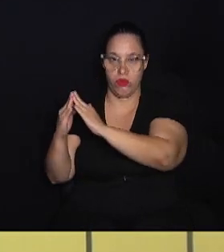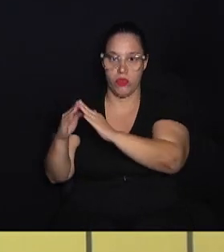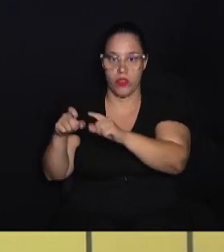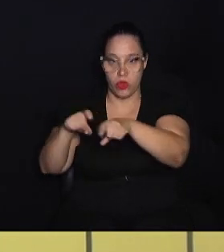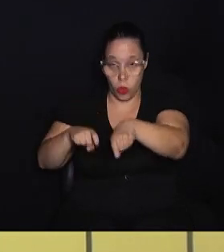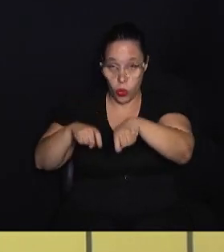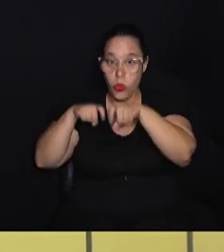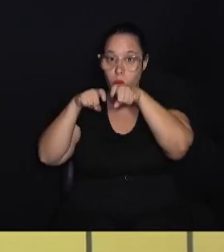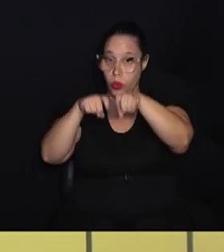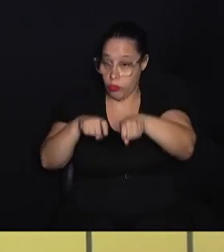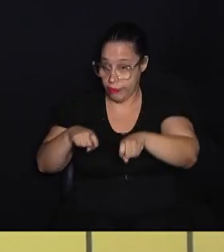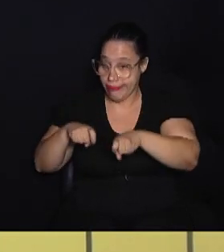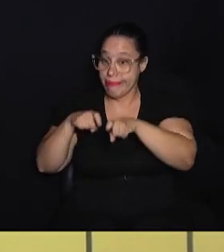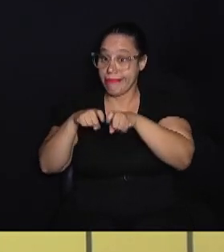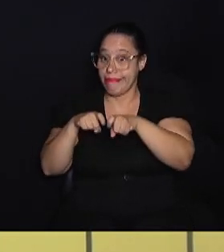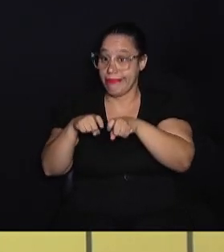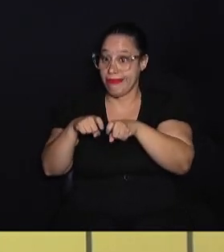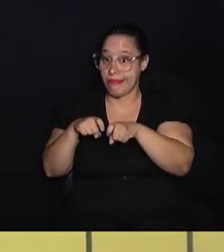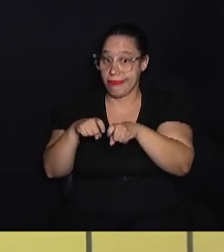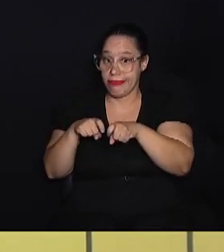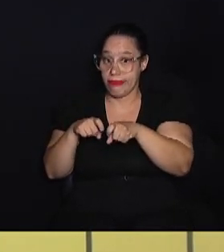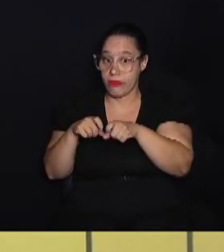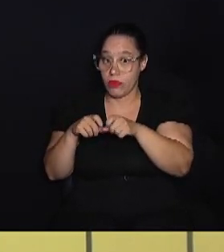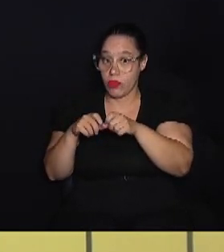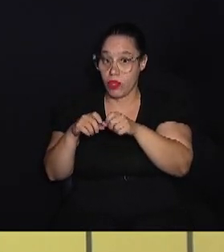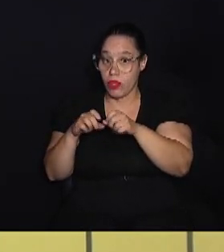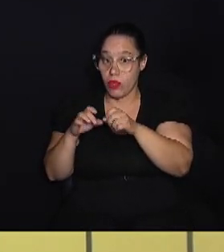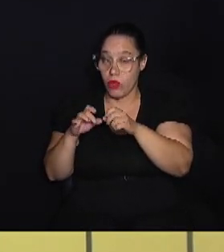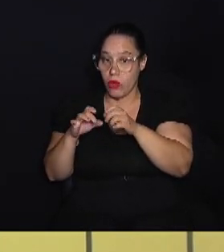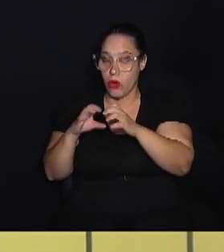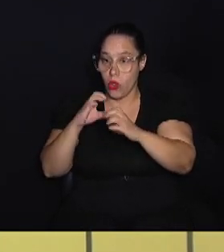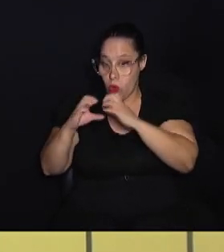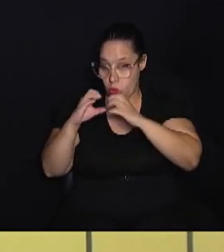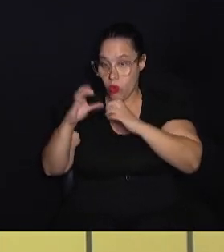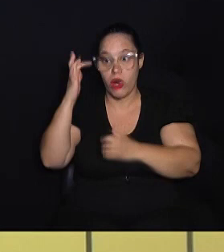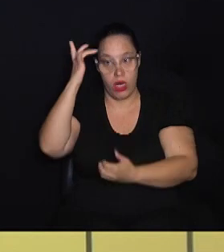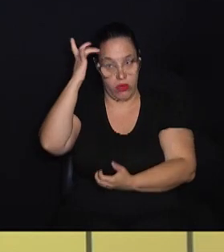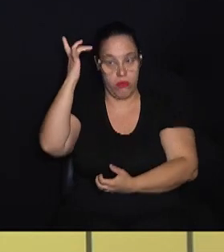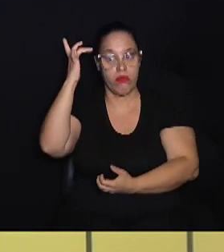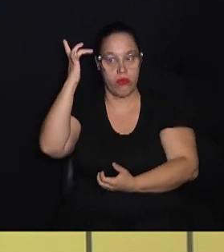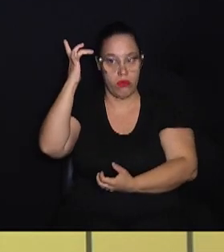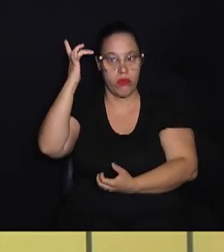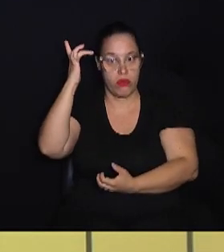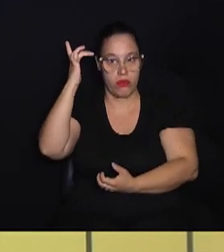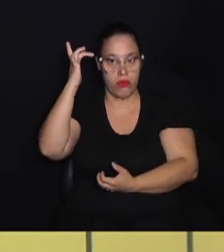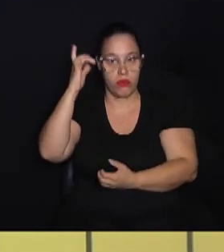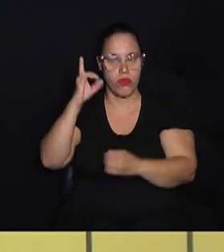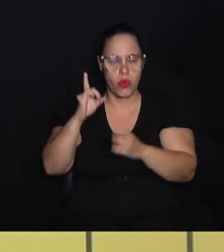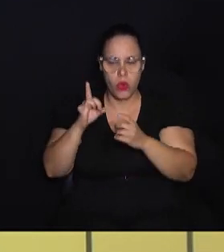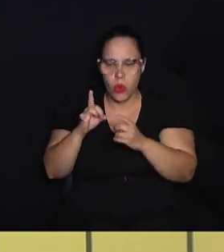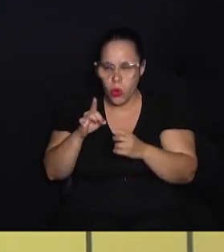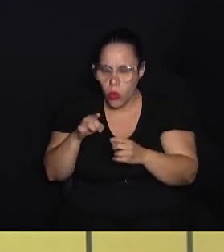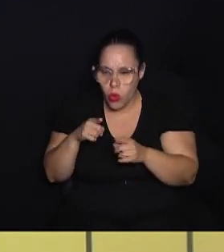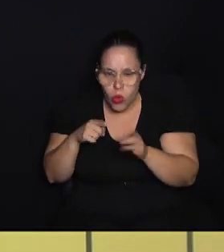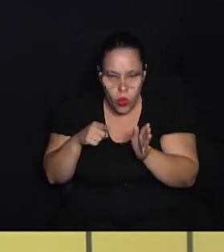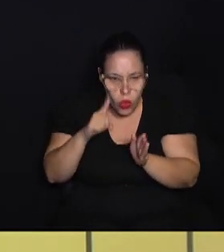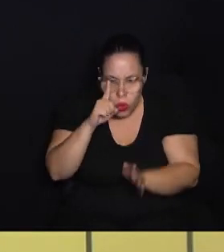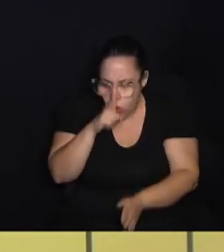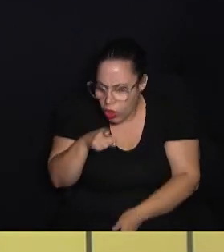rurais, né, para ter uma fácil comunicação e mobilização ali no caso de identificar algum foco de